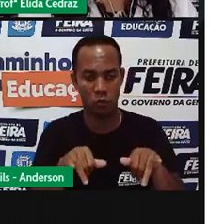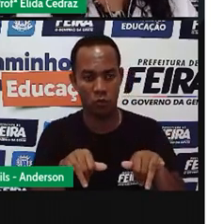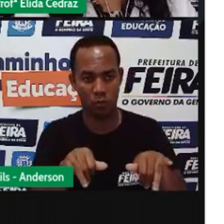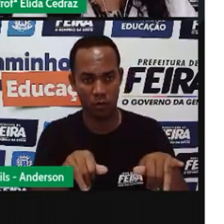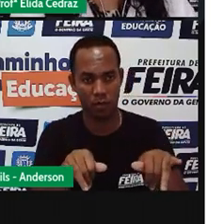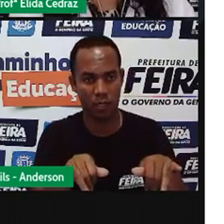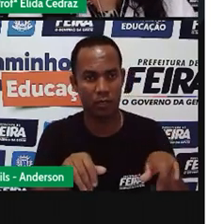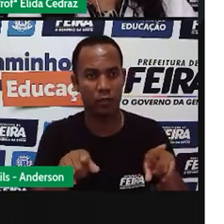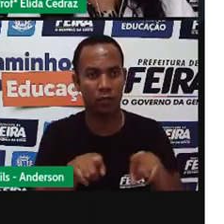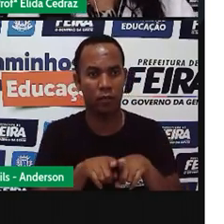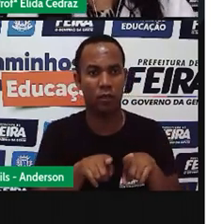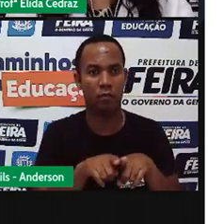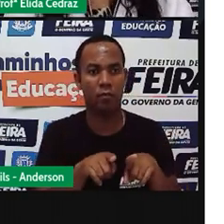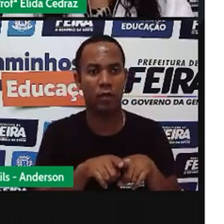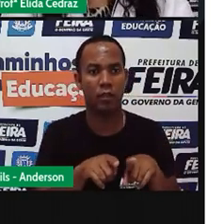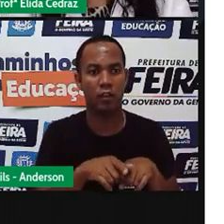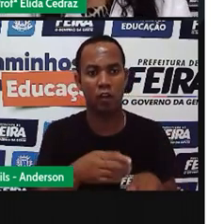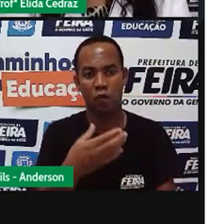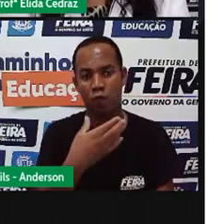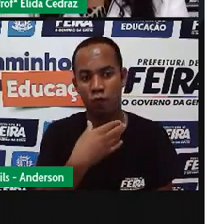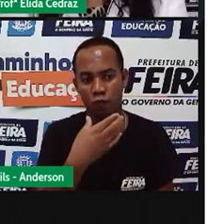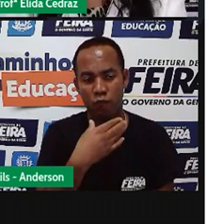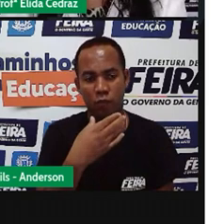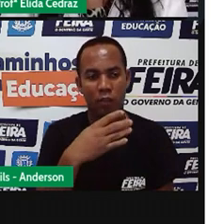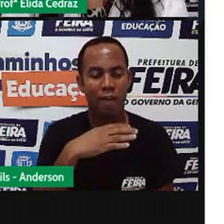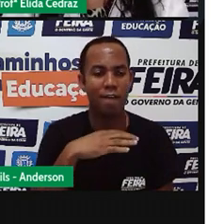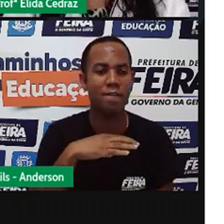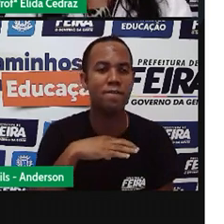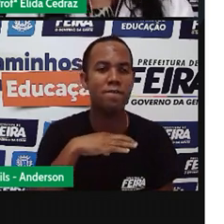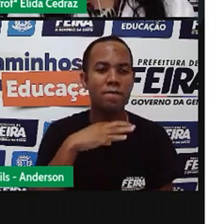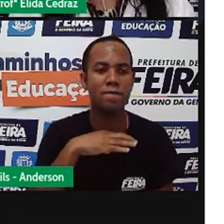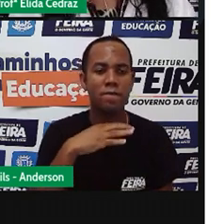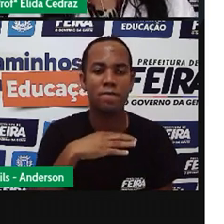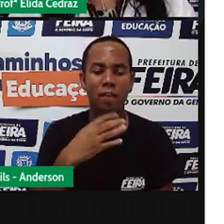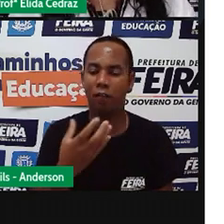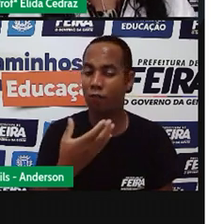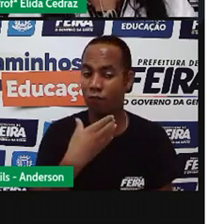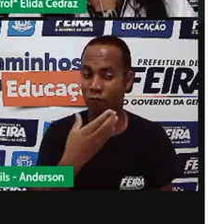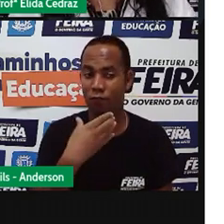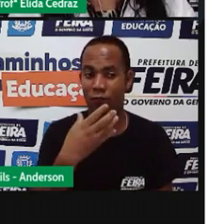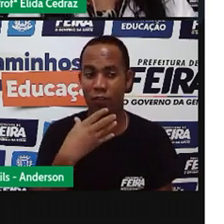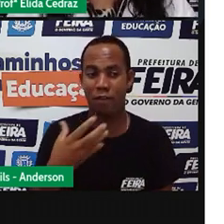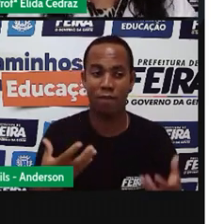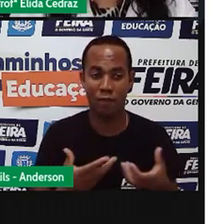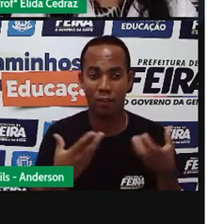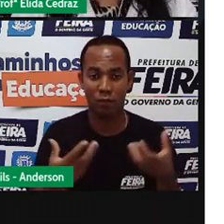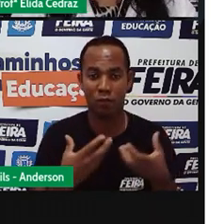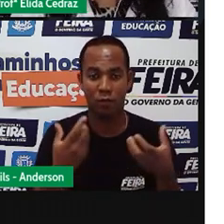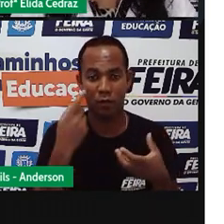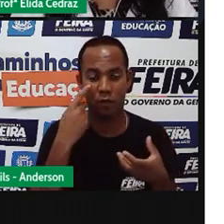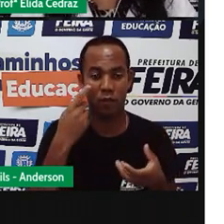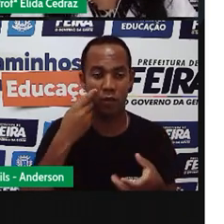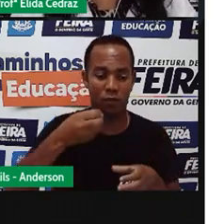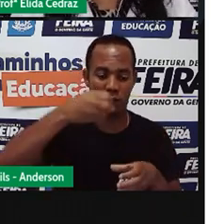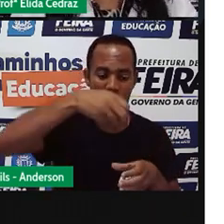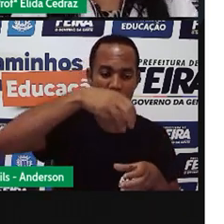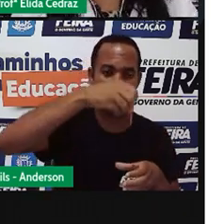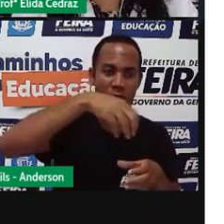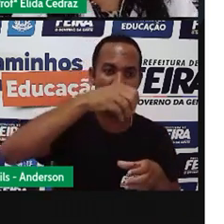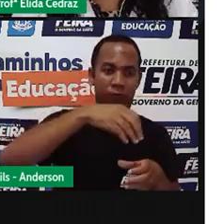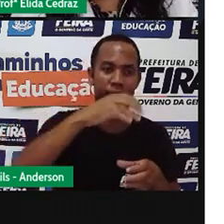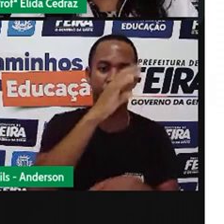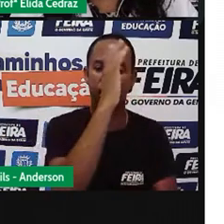que a maioria das frutas e verduras já são transportadas em caixas de madeira, porque elas são